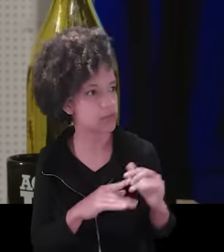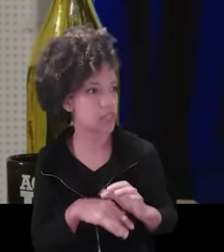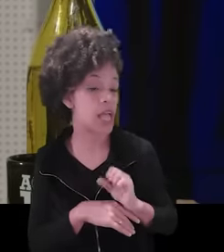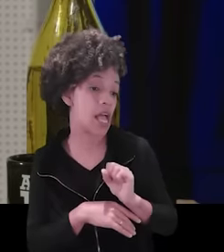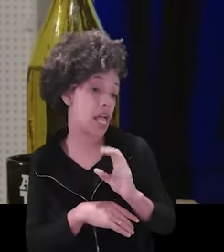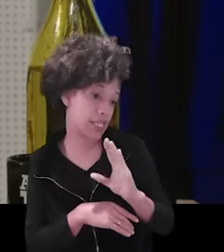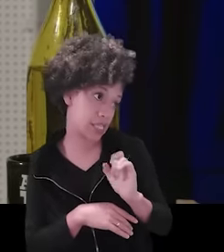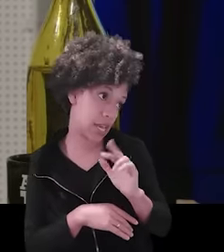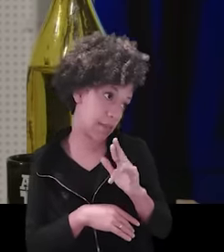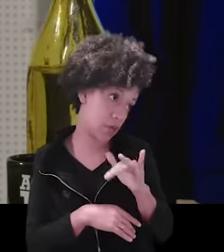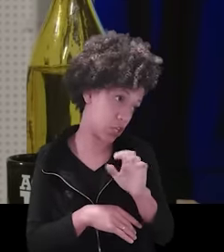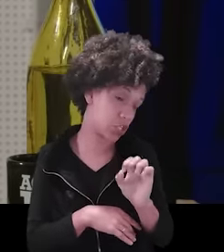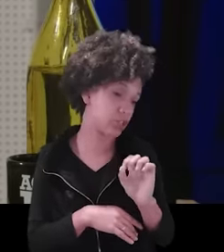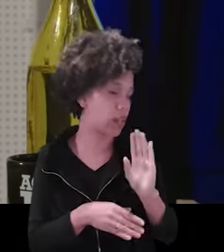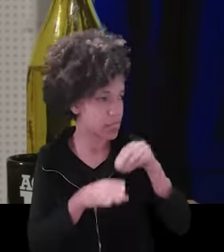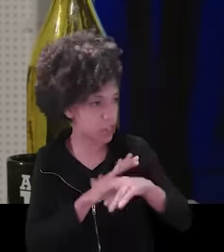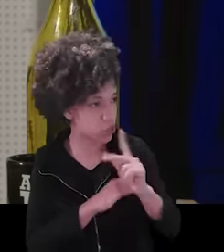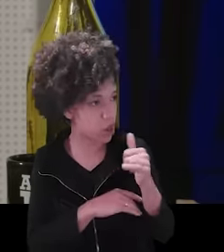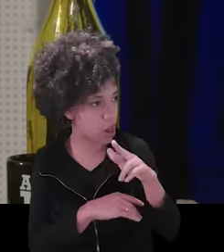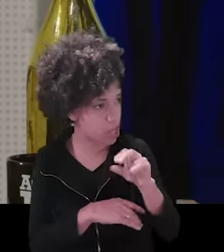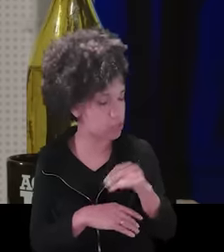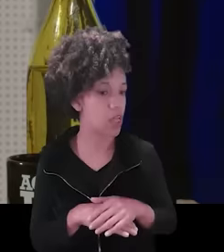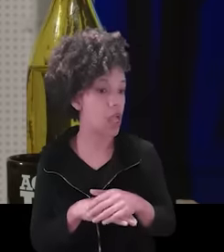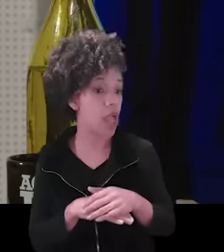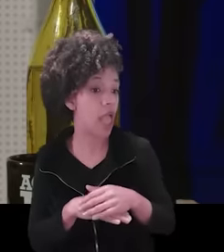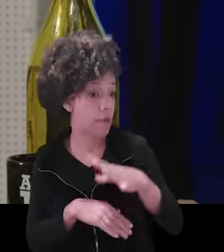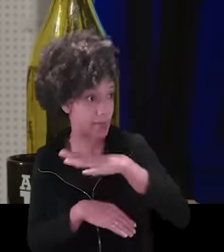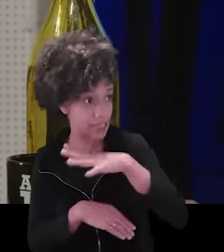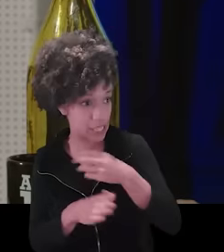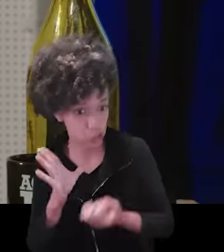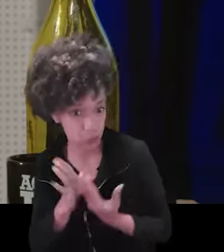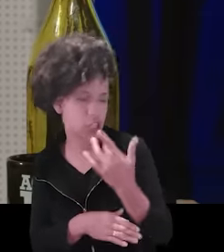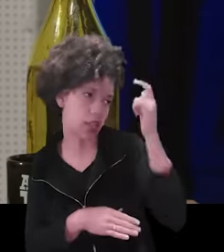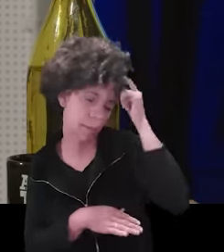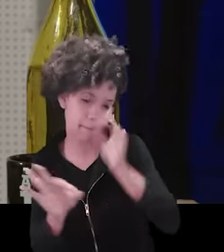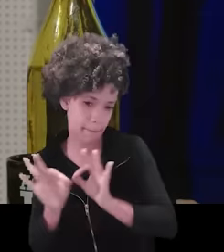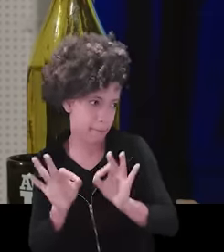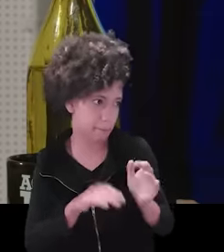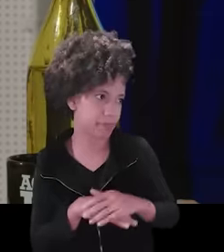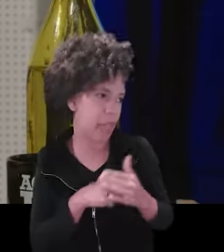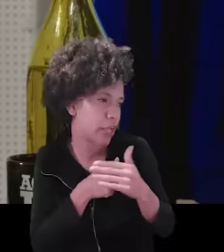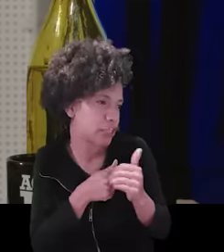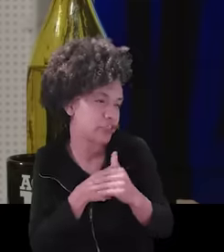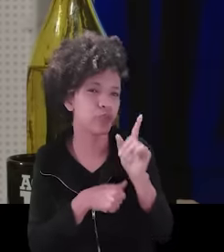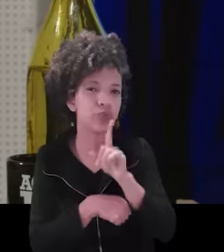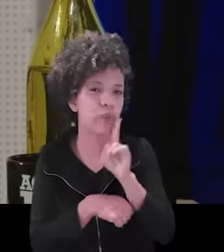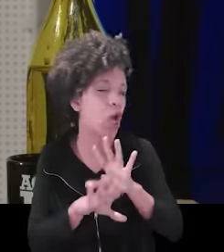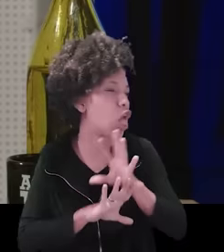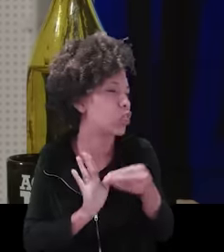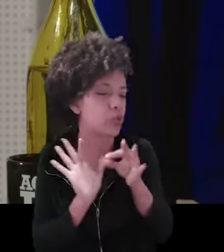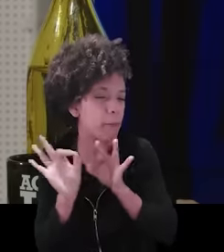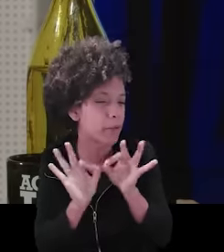casa em Celebration lá em Orlando Celebration a cidade Projetada pela Disney então assim é a queridinha dos Americanos